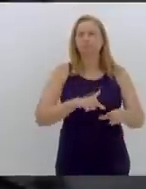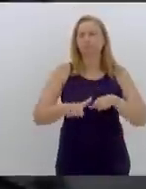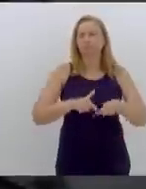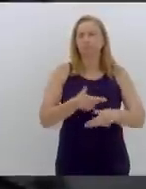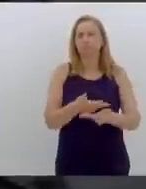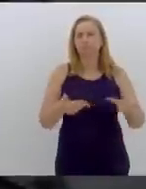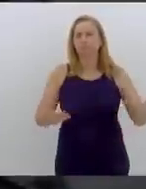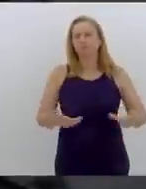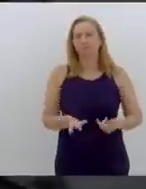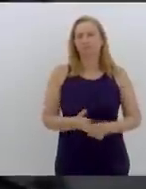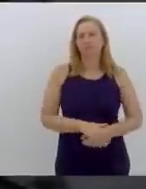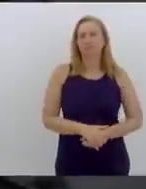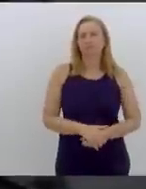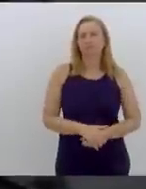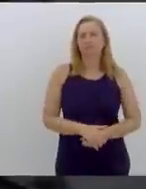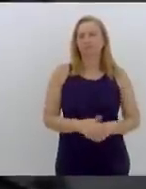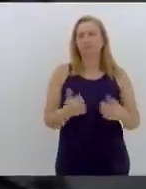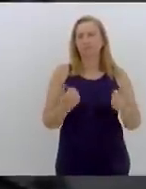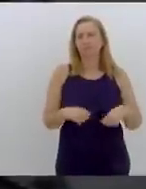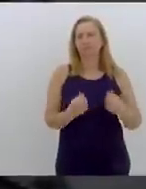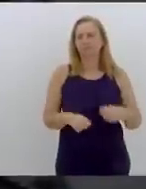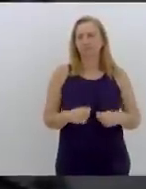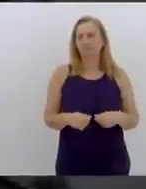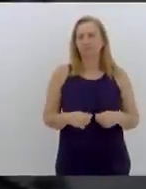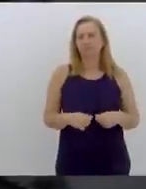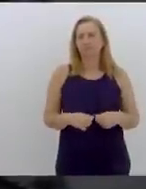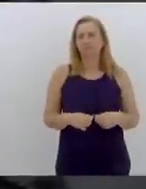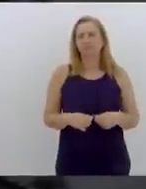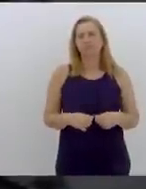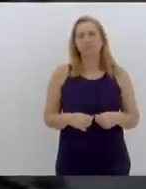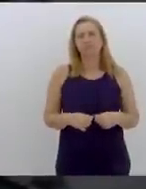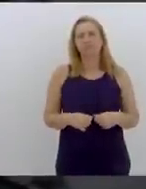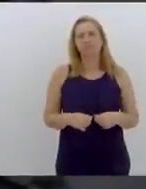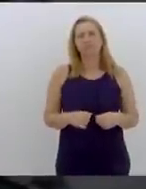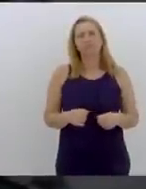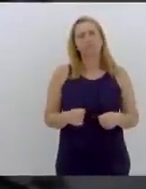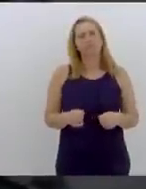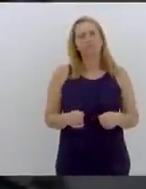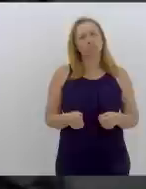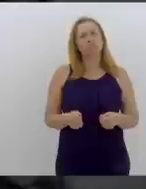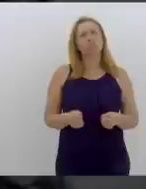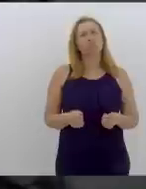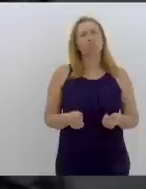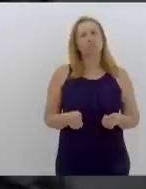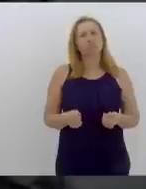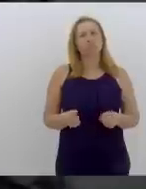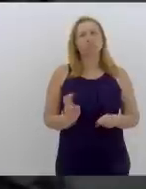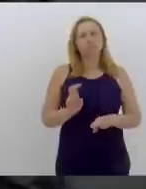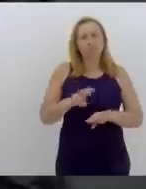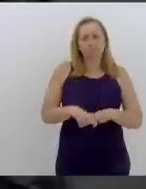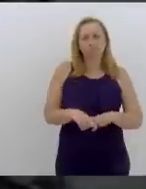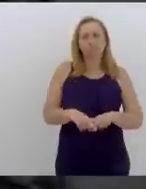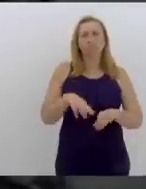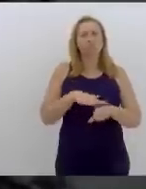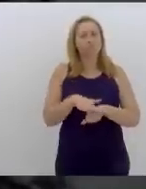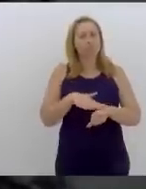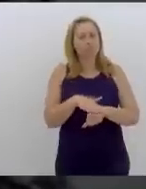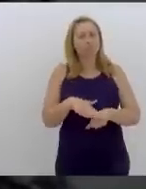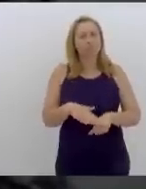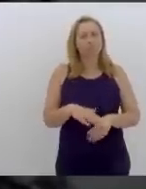que nós temos que ter uma trégua entre isso aí sentar conversar eu acho que a melhor posição do Judiciário